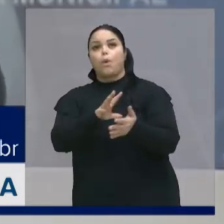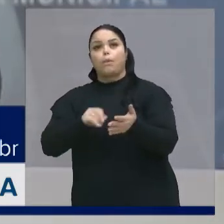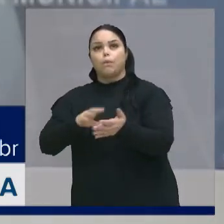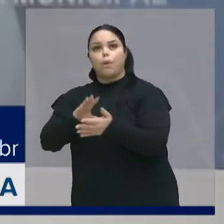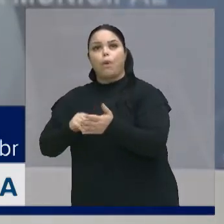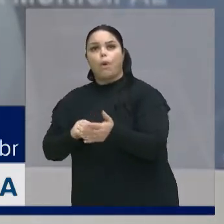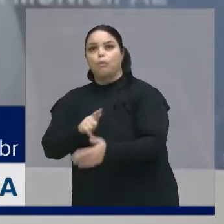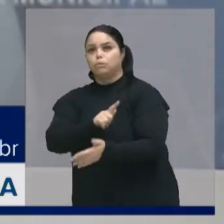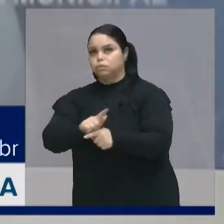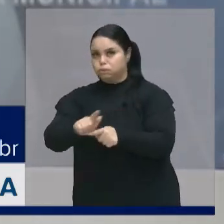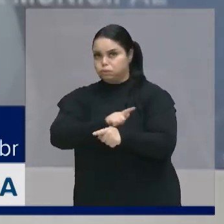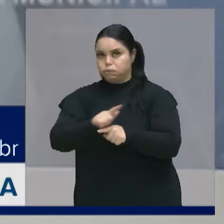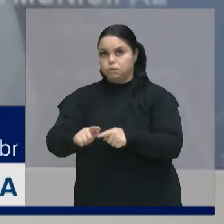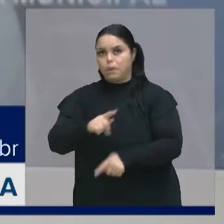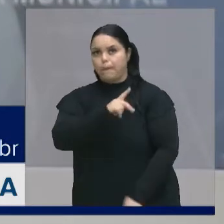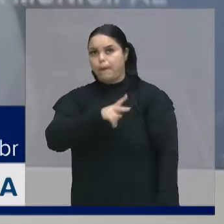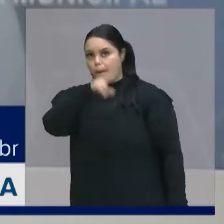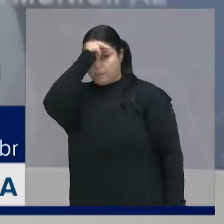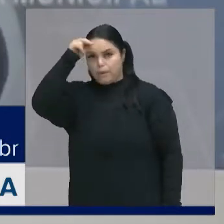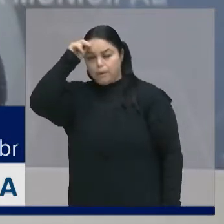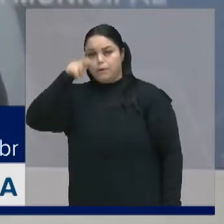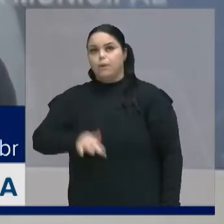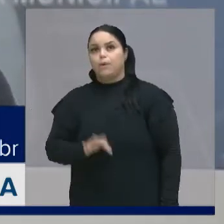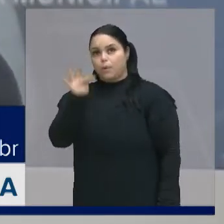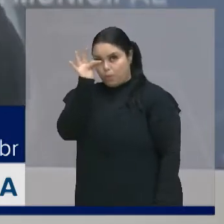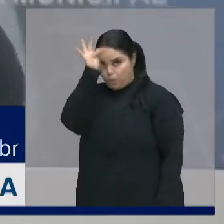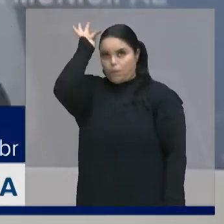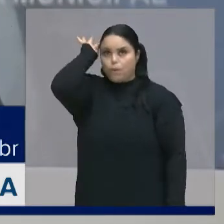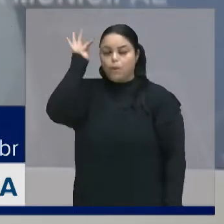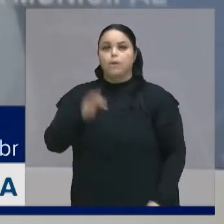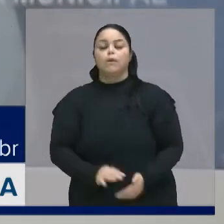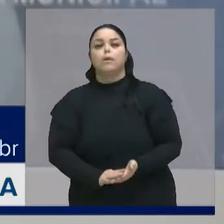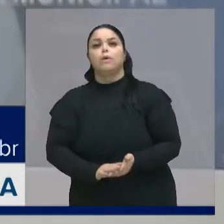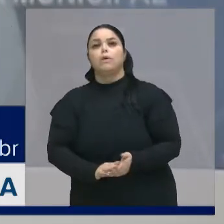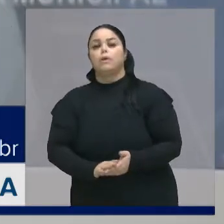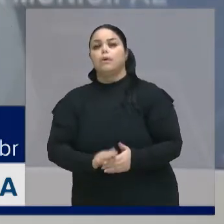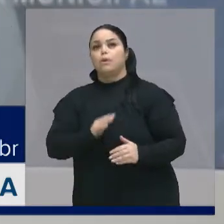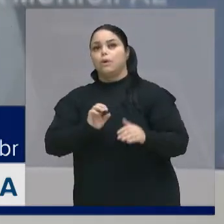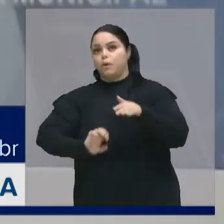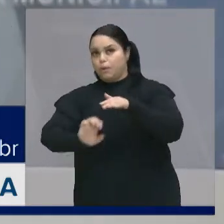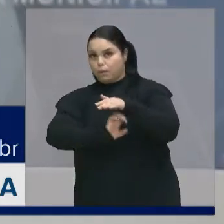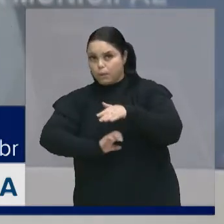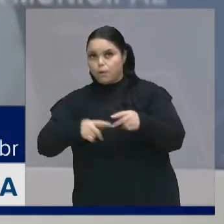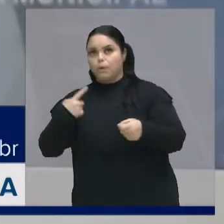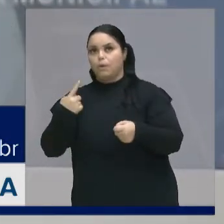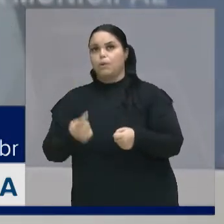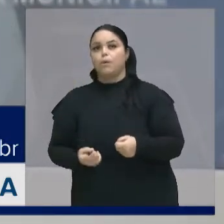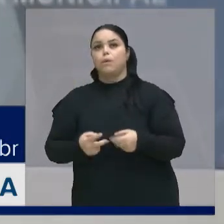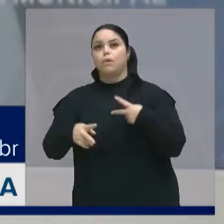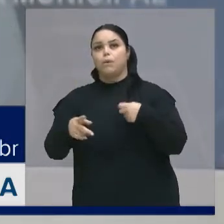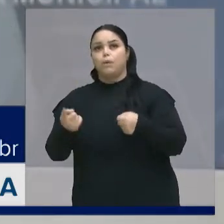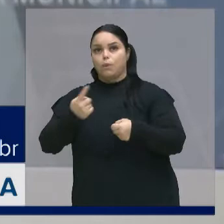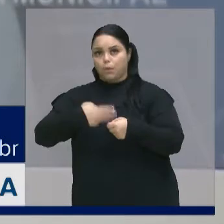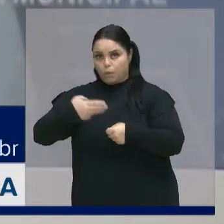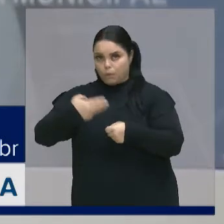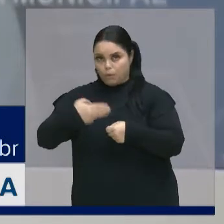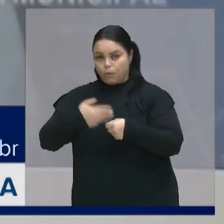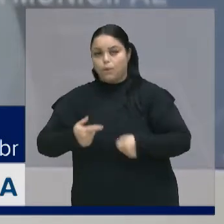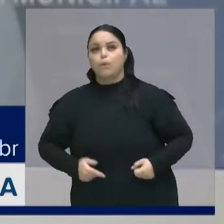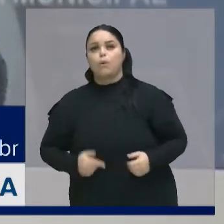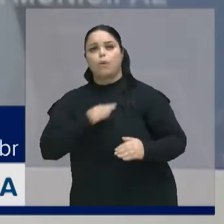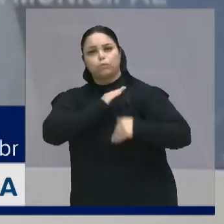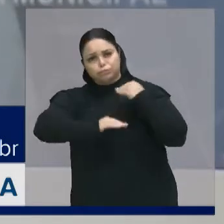gestão que o prefeito Felício e esta gestão empreendeu em nosso município, a retomada no crescimento,